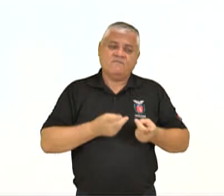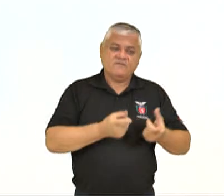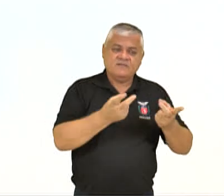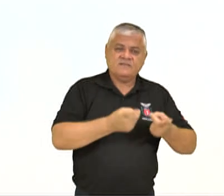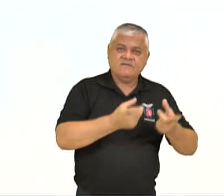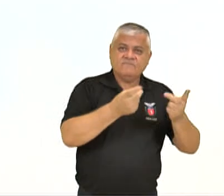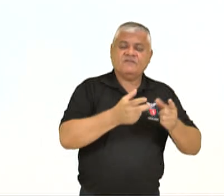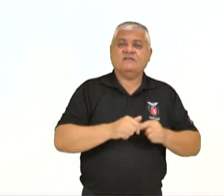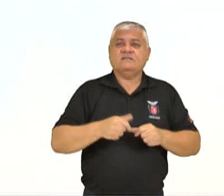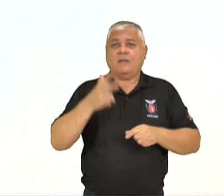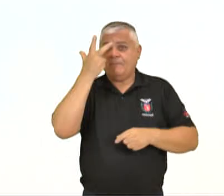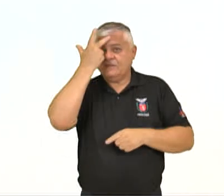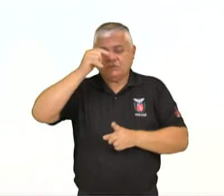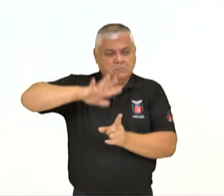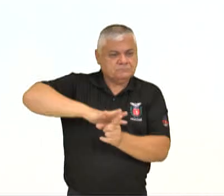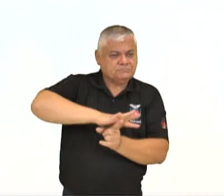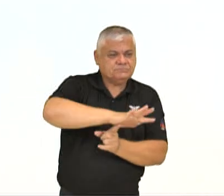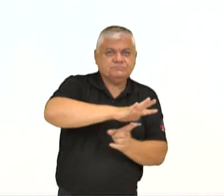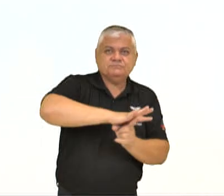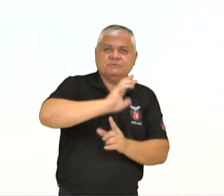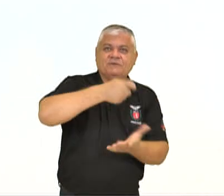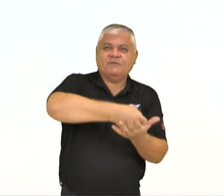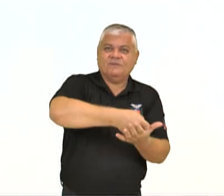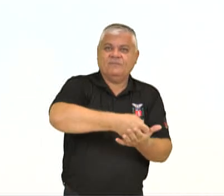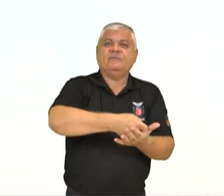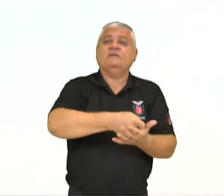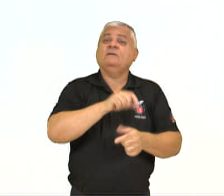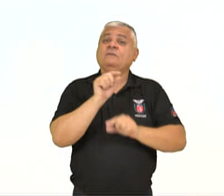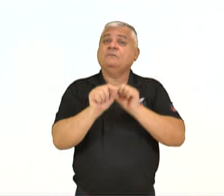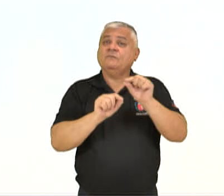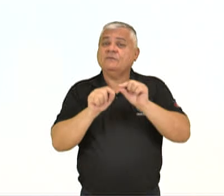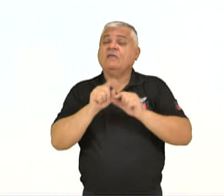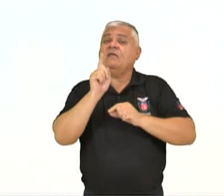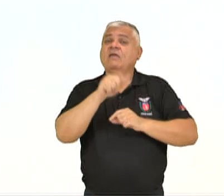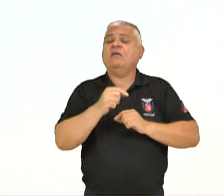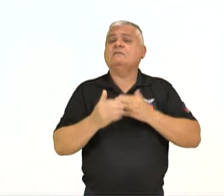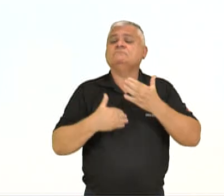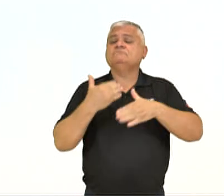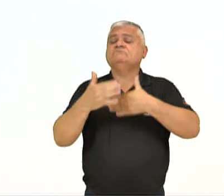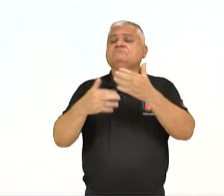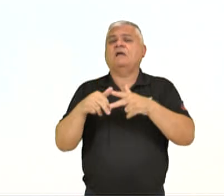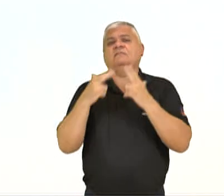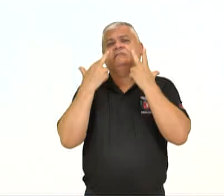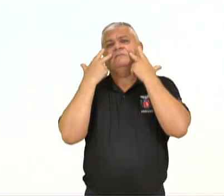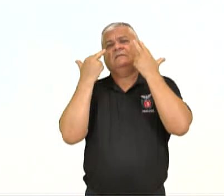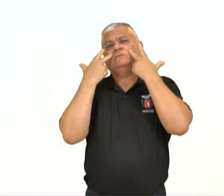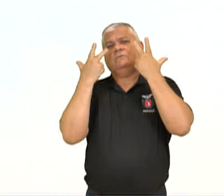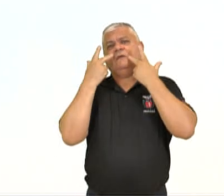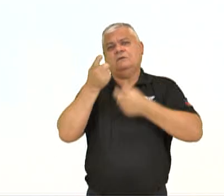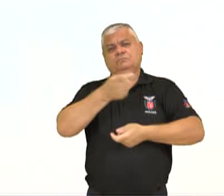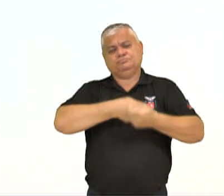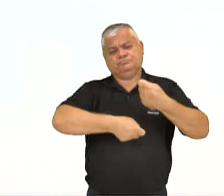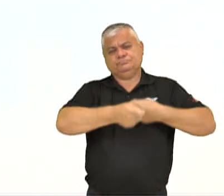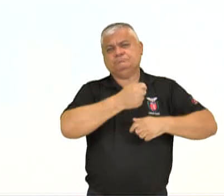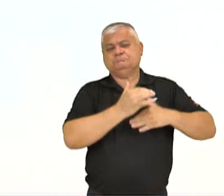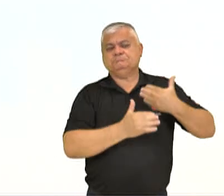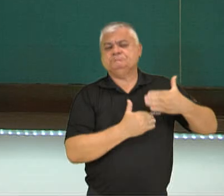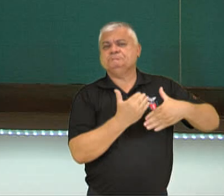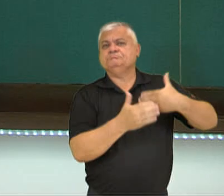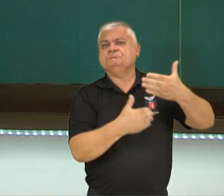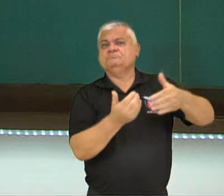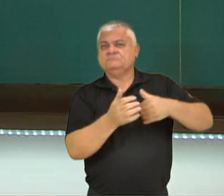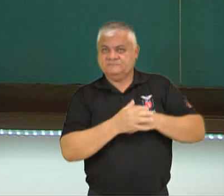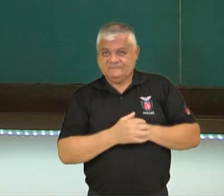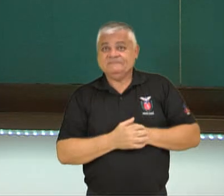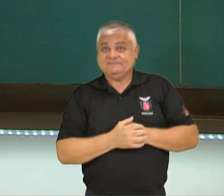da procura, garantindo assim a evolução natural e saudável da economia, ou seja,